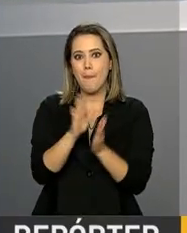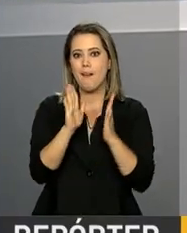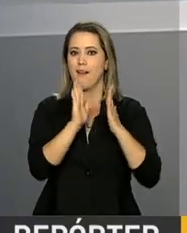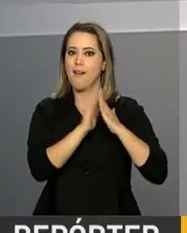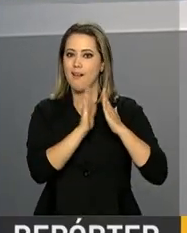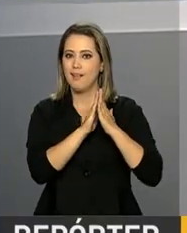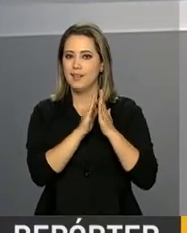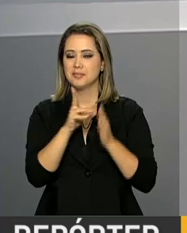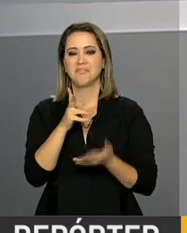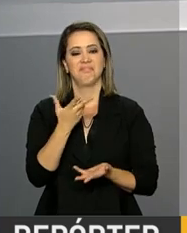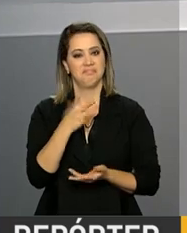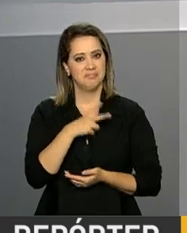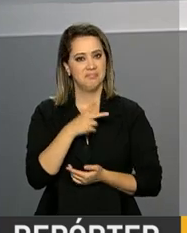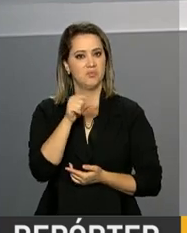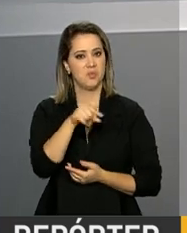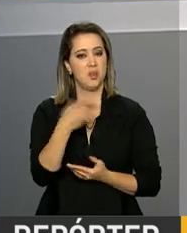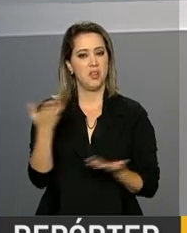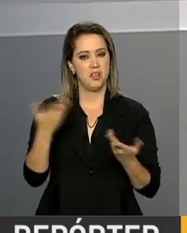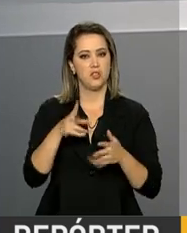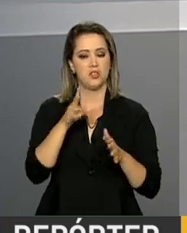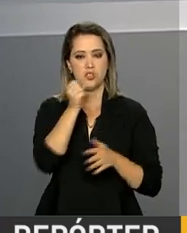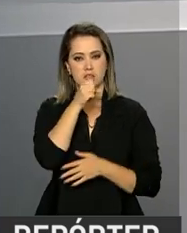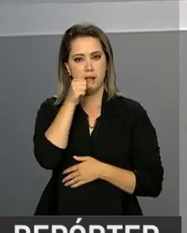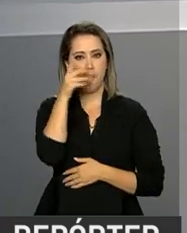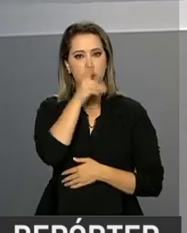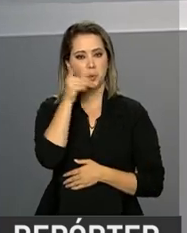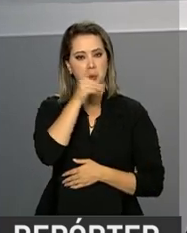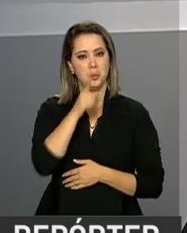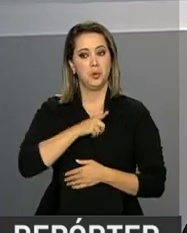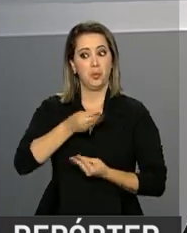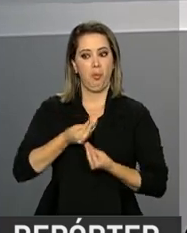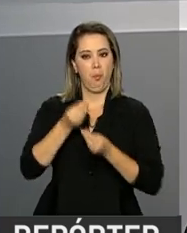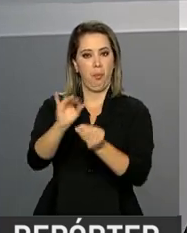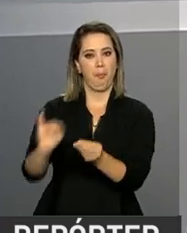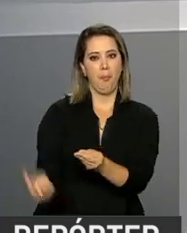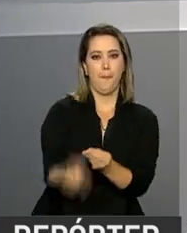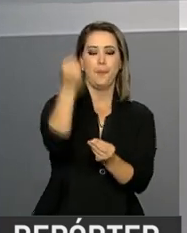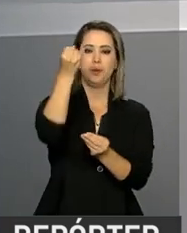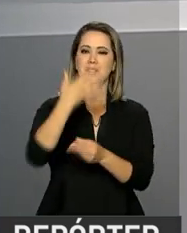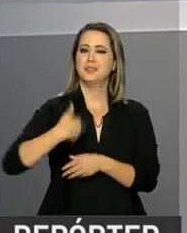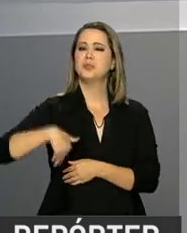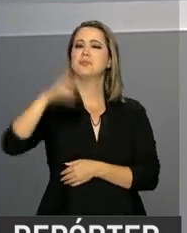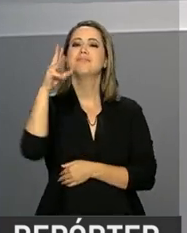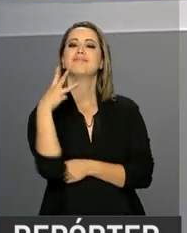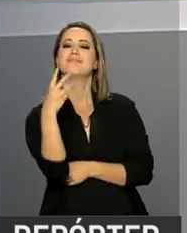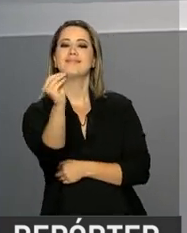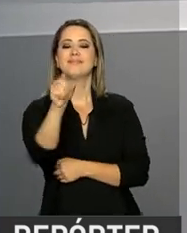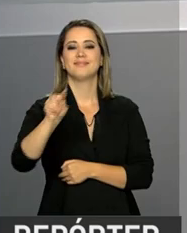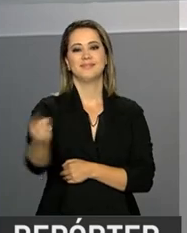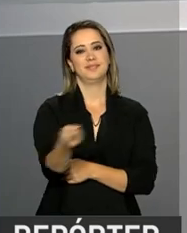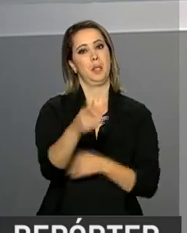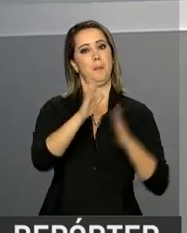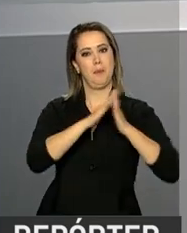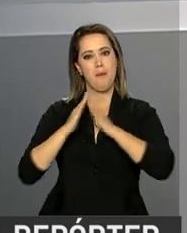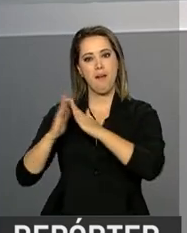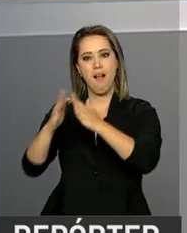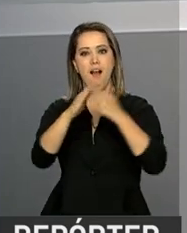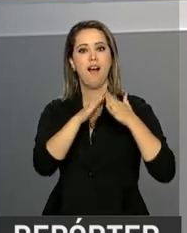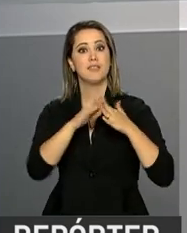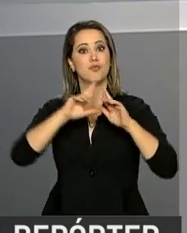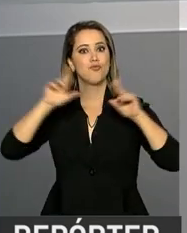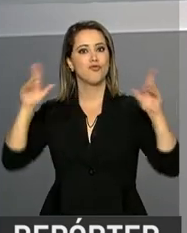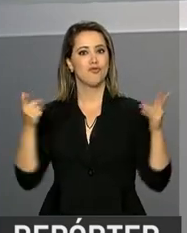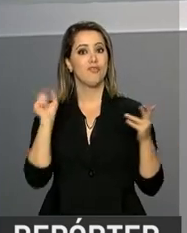casa própria, esse fim de semana traz uma excelente oportunidade. Mais de 30.000 imóveis novos e usados com